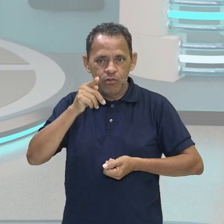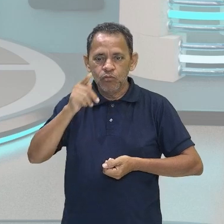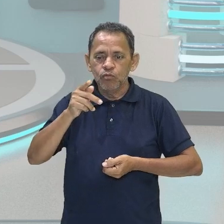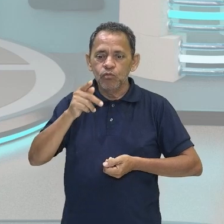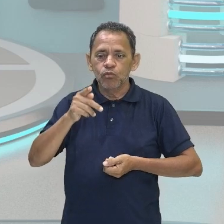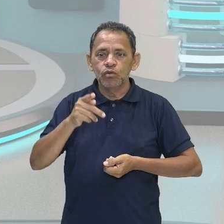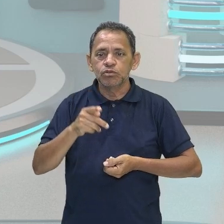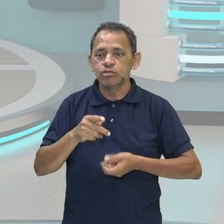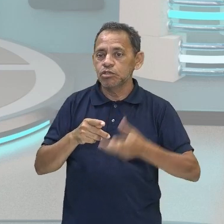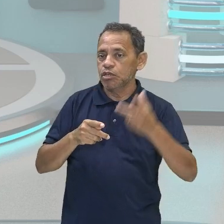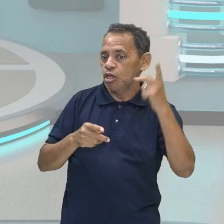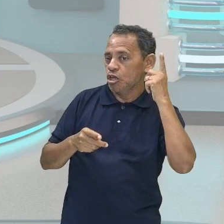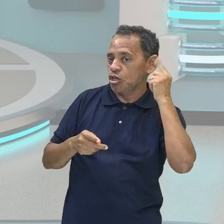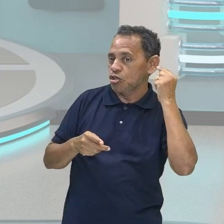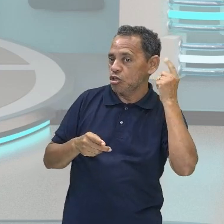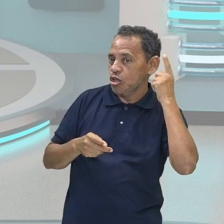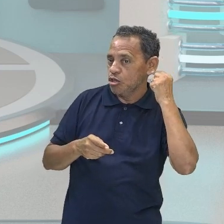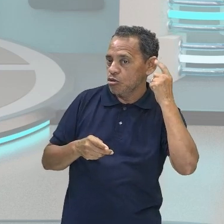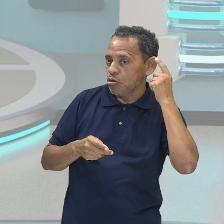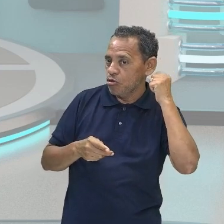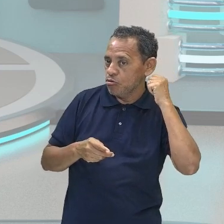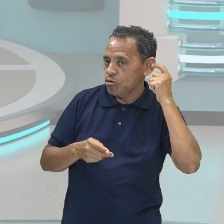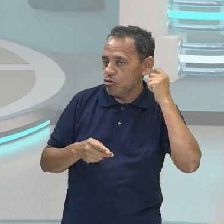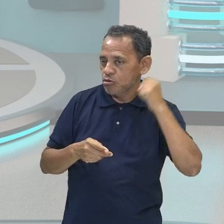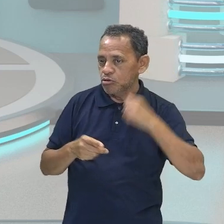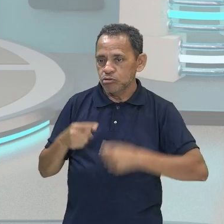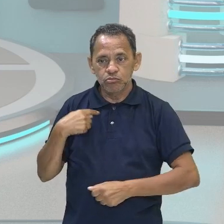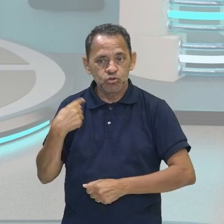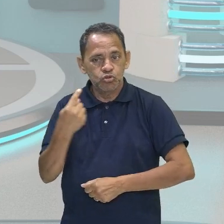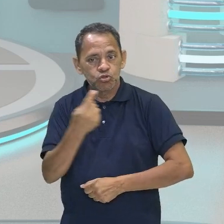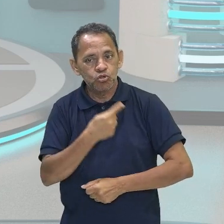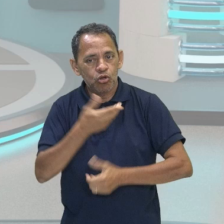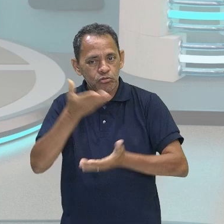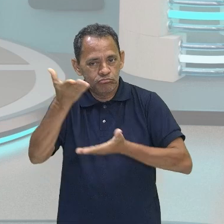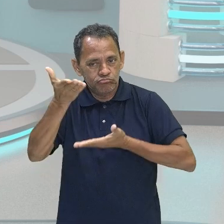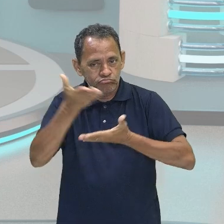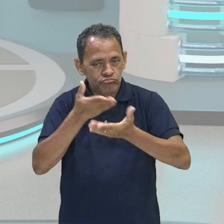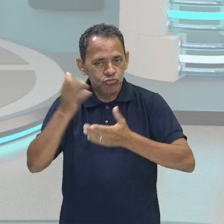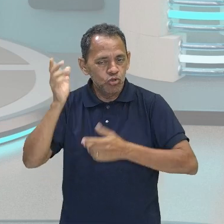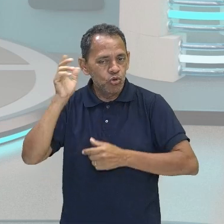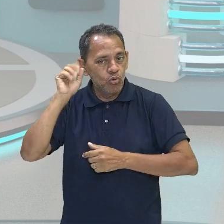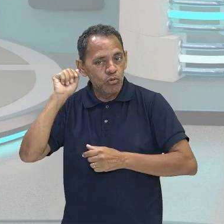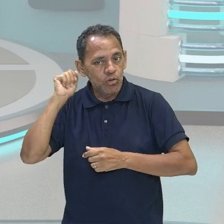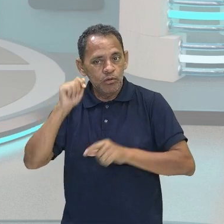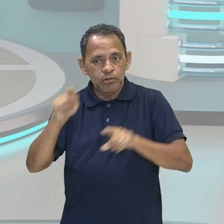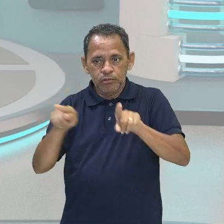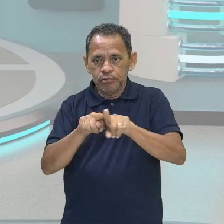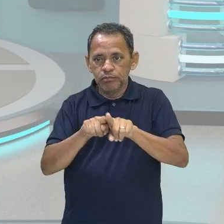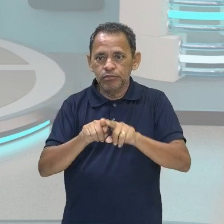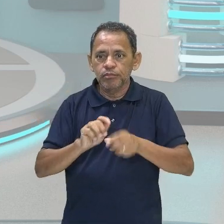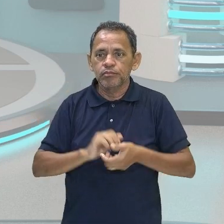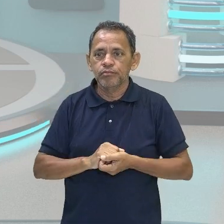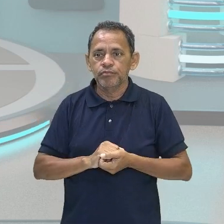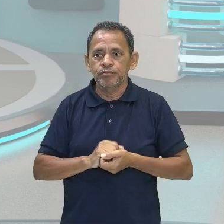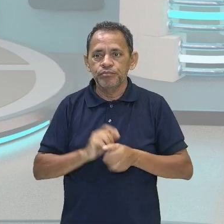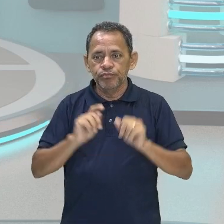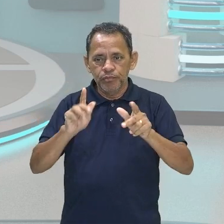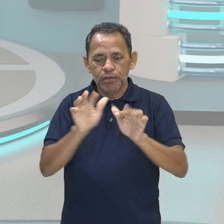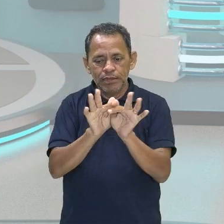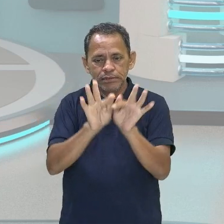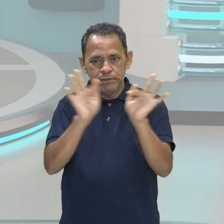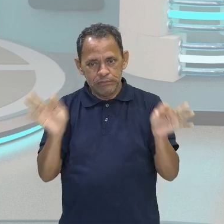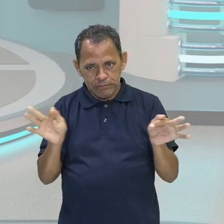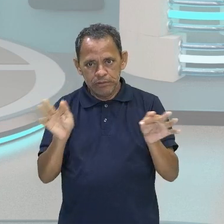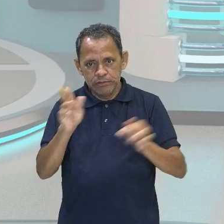está escutando, nós estamos estudando, ok? Então, essas frases que eu